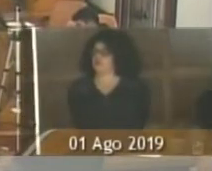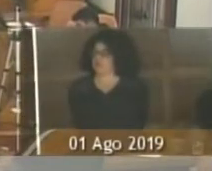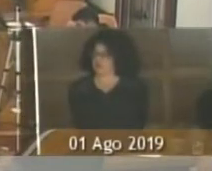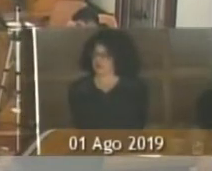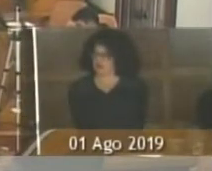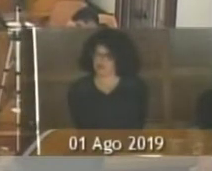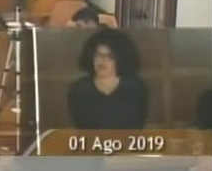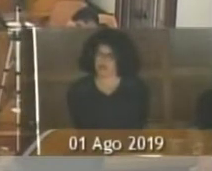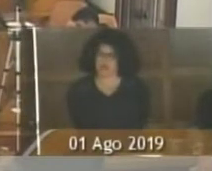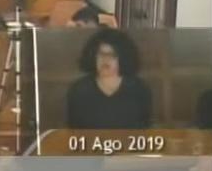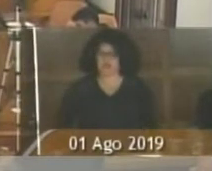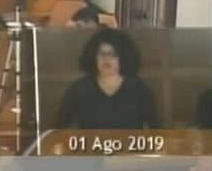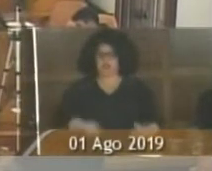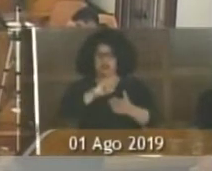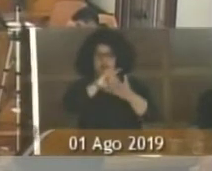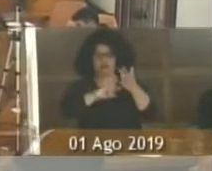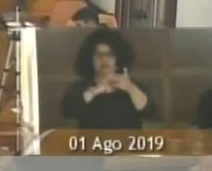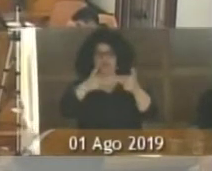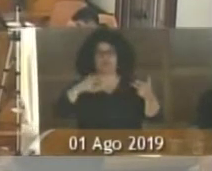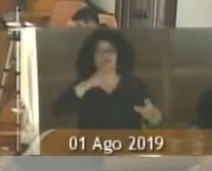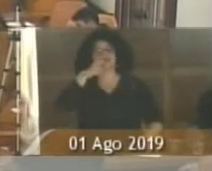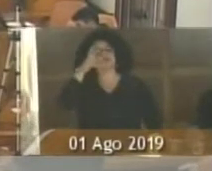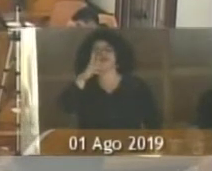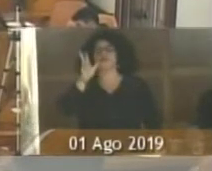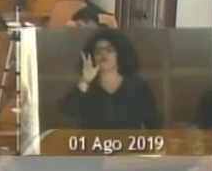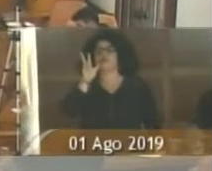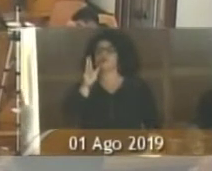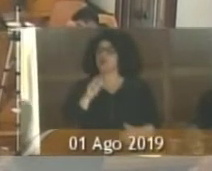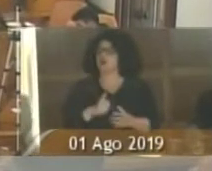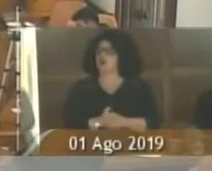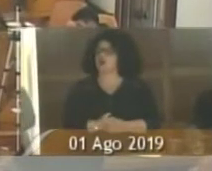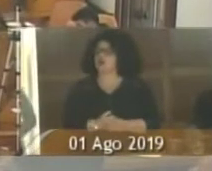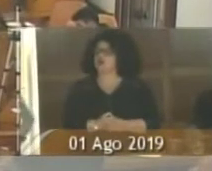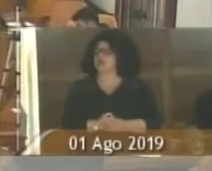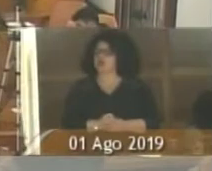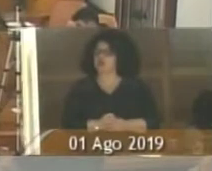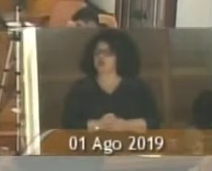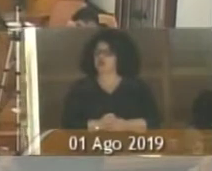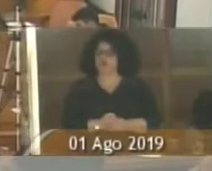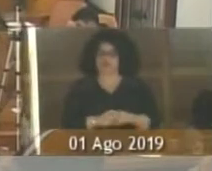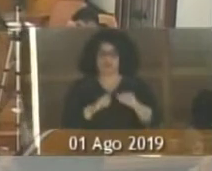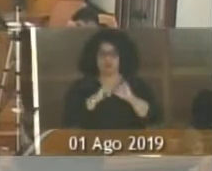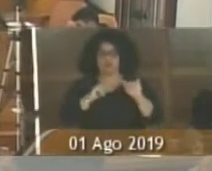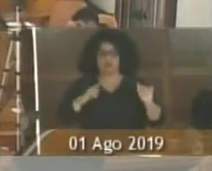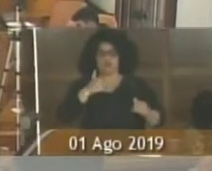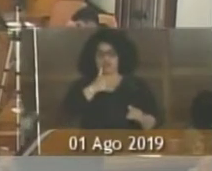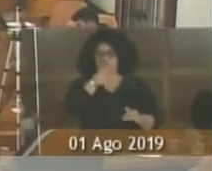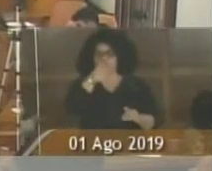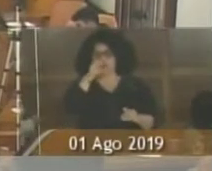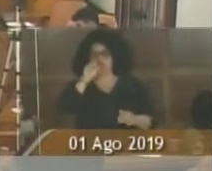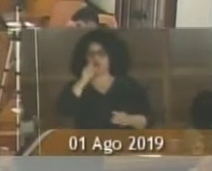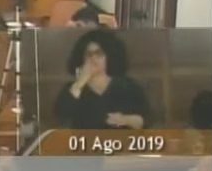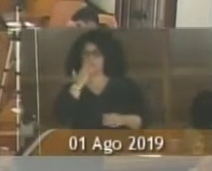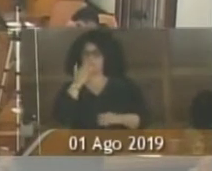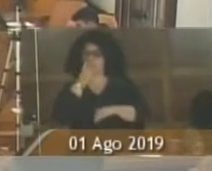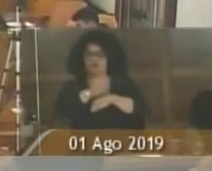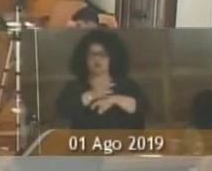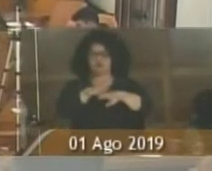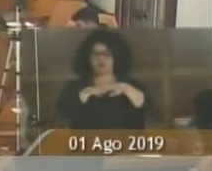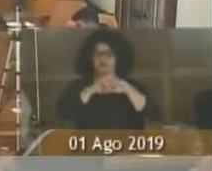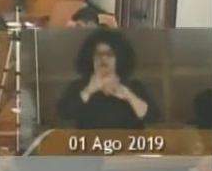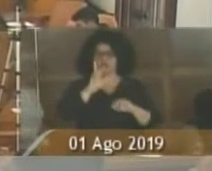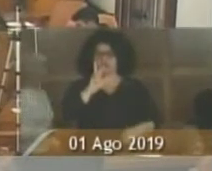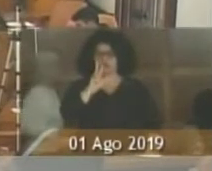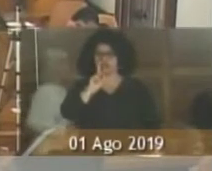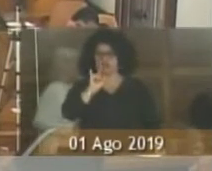Matérias da vereadora Luciana Valverde. Requerimento 278, solicitando a mesa justificada sua ausência na sessão ordinária dia 4 de junho. Requerimento 279,